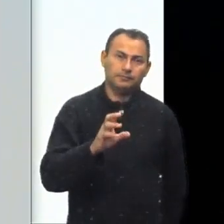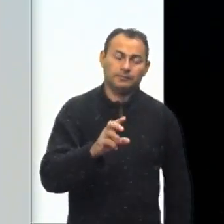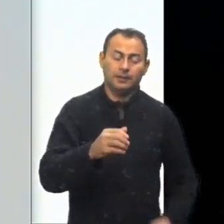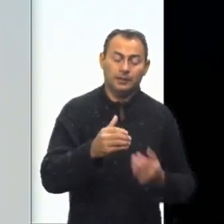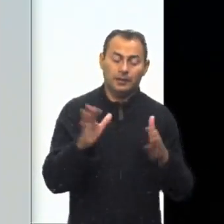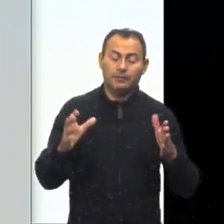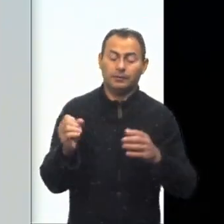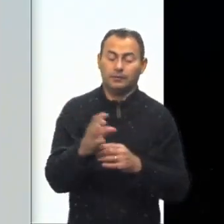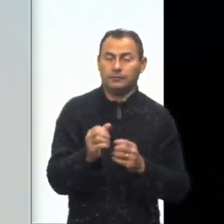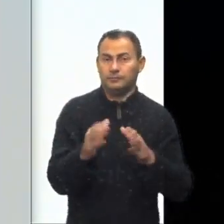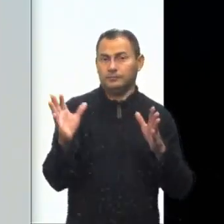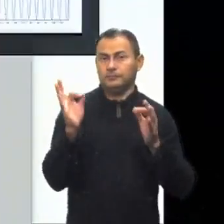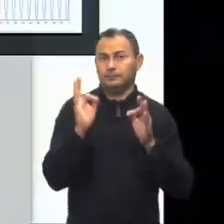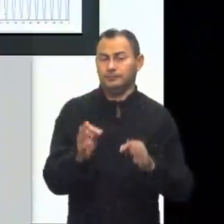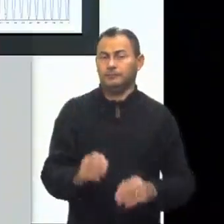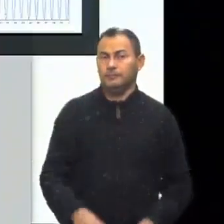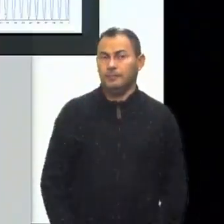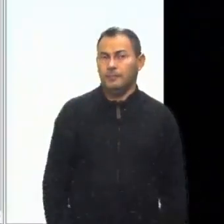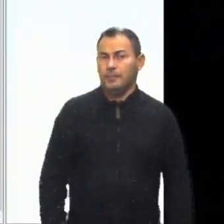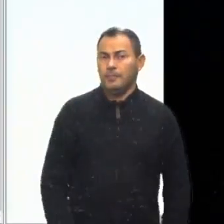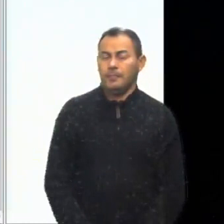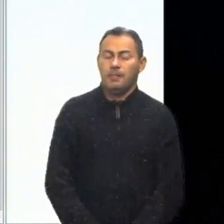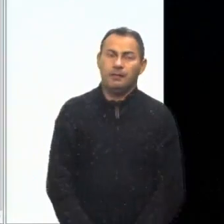ele abre uma nova figura.